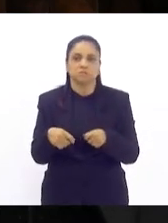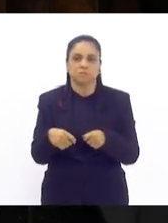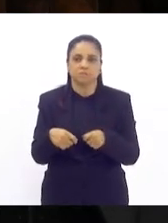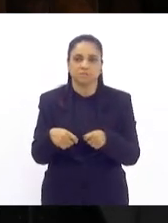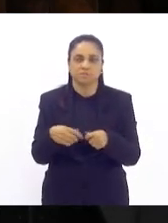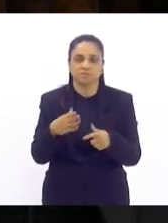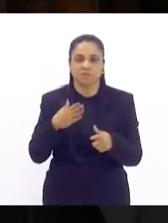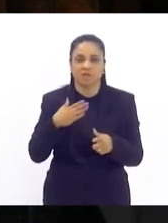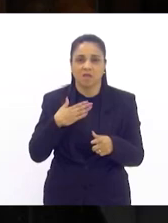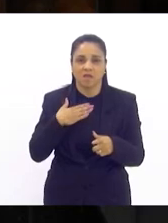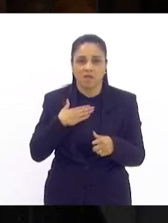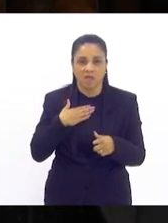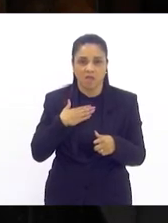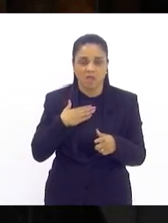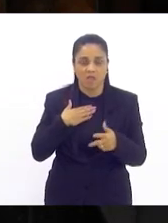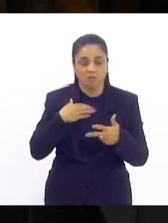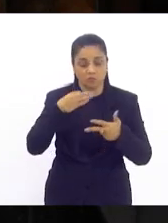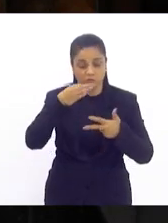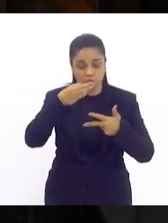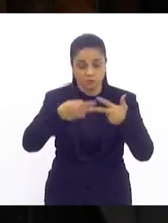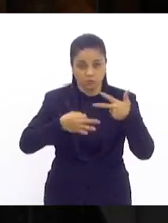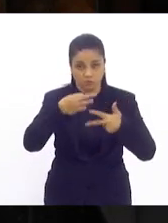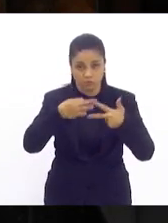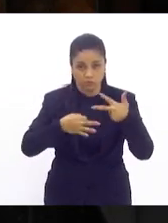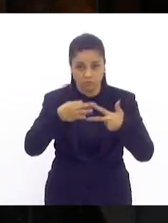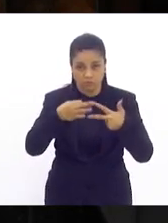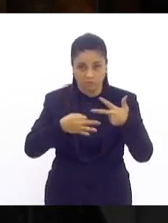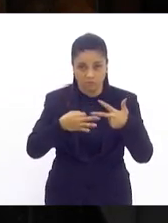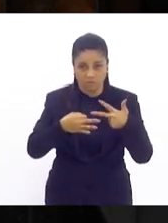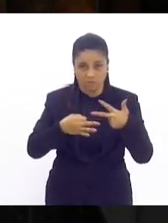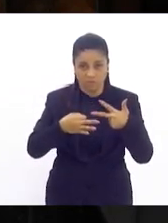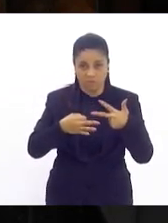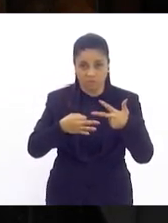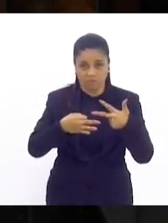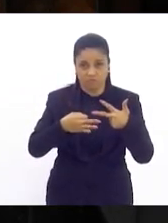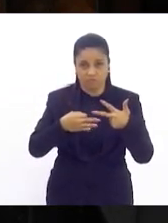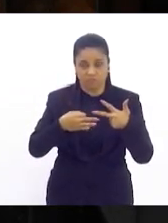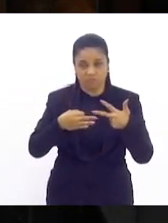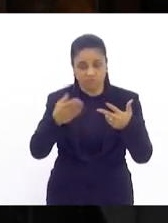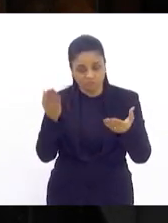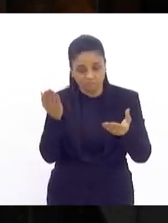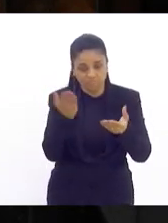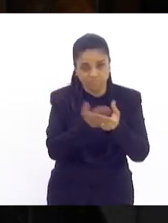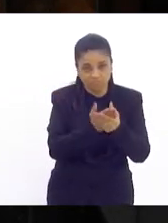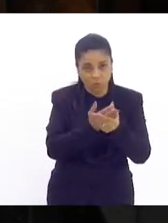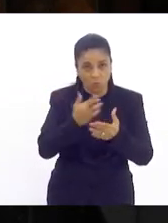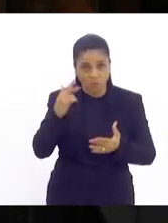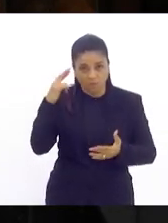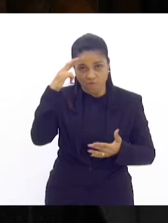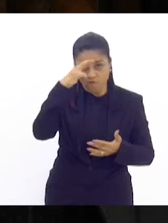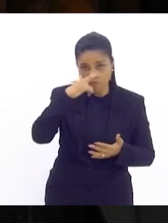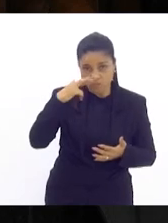litigar no judiciário como forma de fiscalização